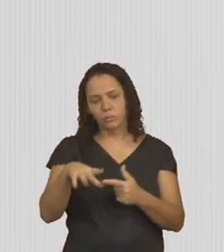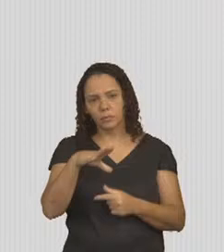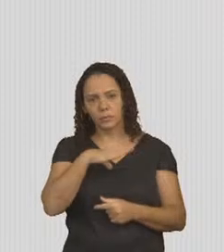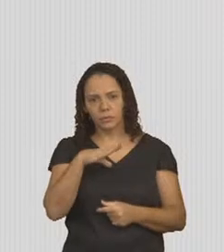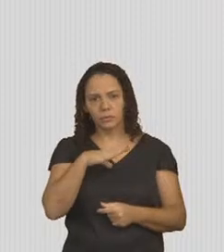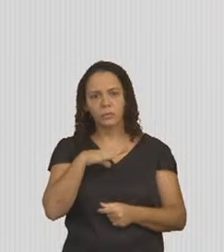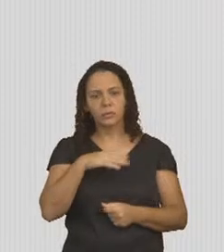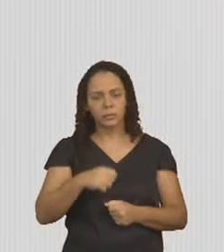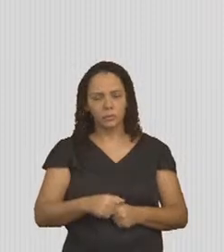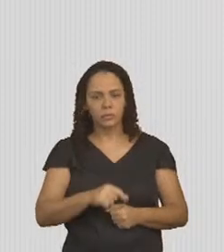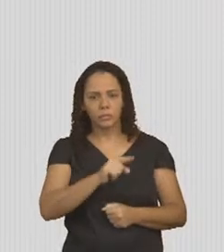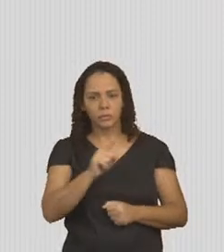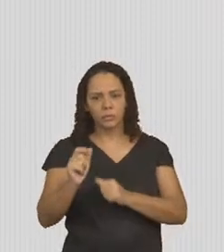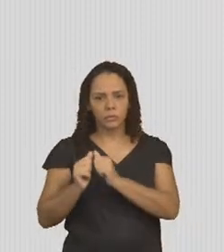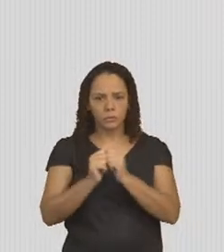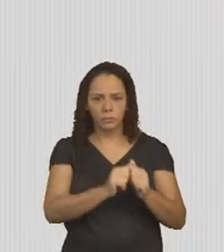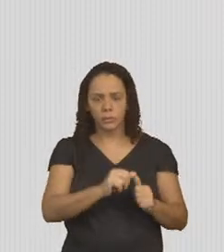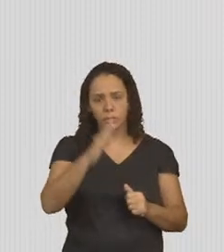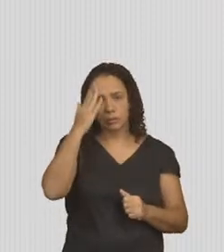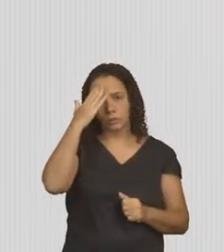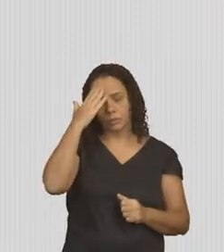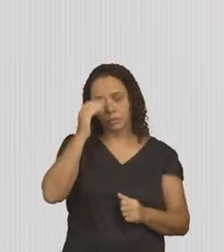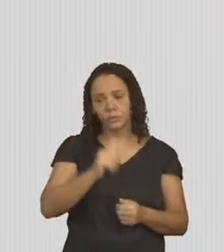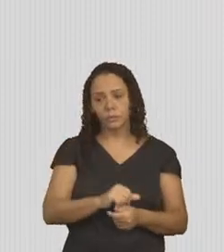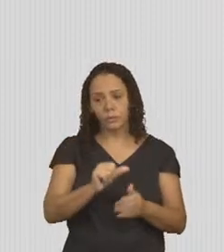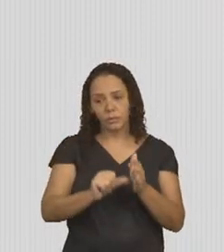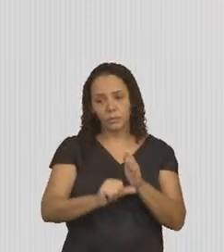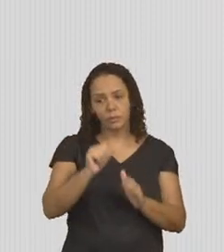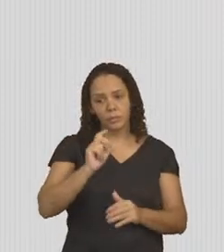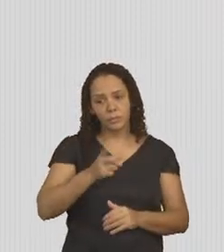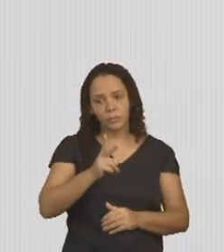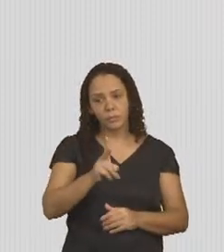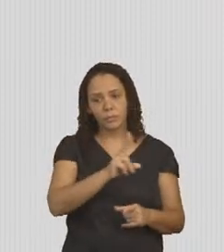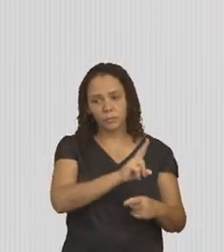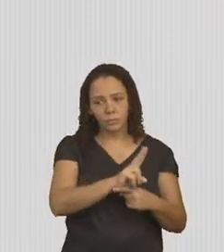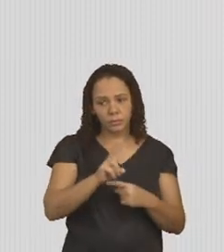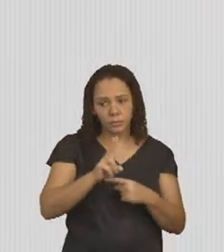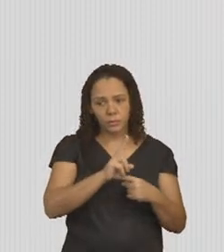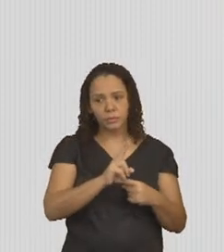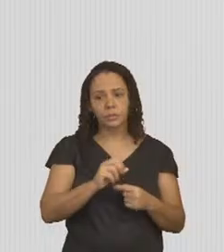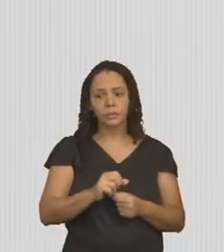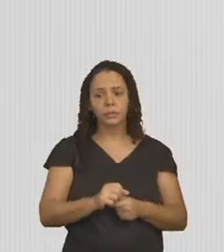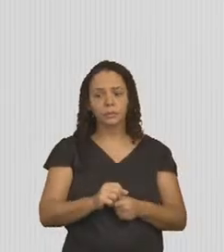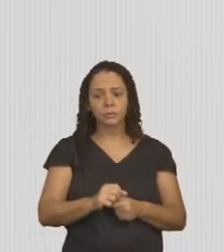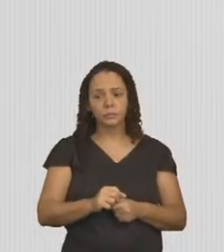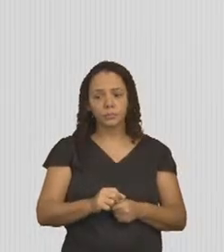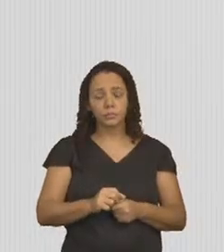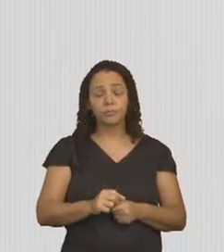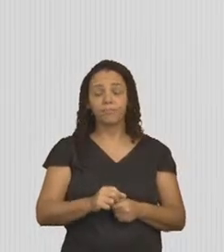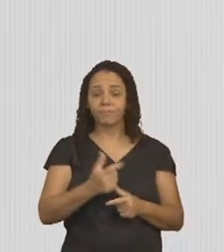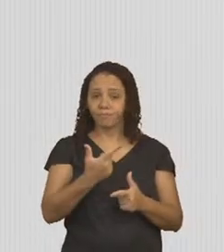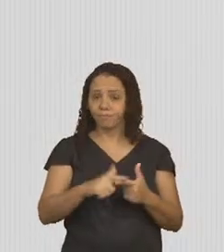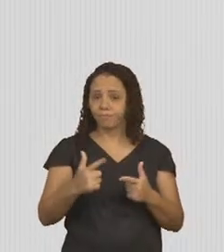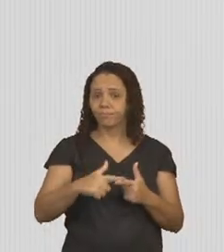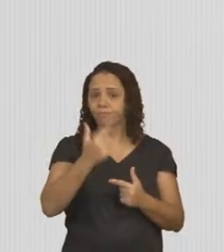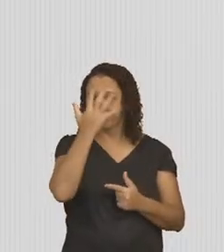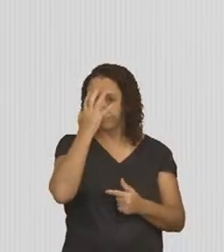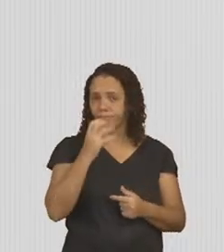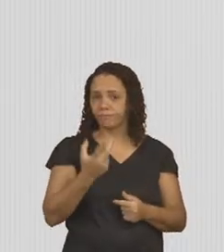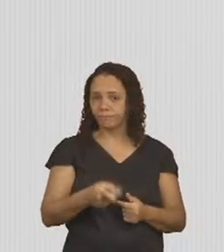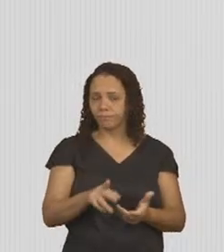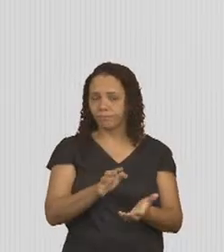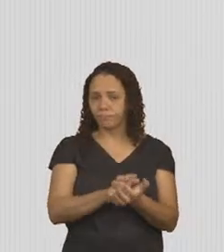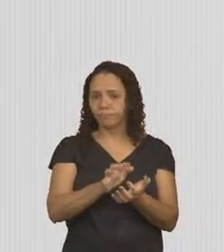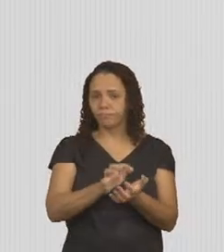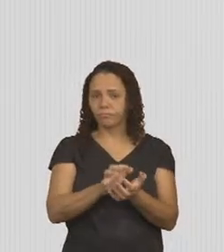Vocês que nos acompanham há mais tempo sabem que zeladoria está sempre em primeiro lugar, o que mostra que a gente tem um problema sério com zeladoria aqui em Jacareí,